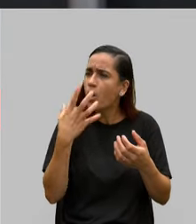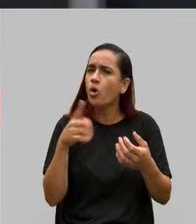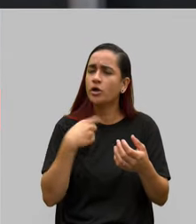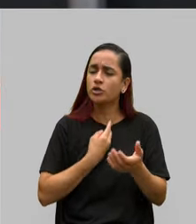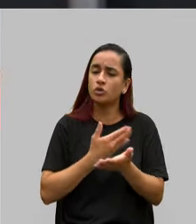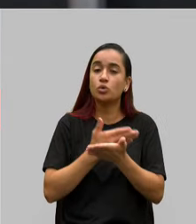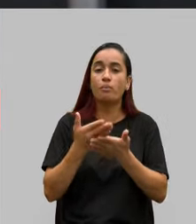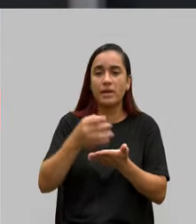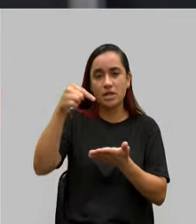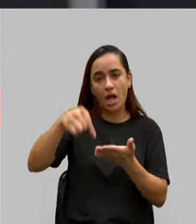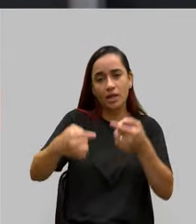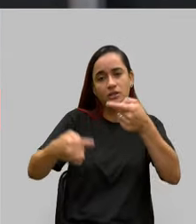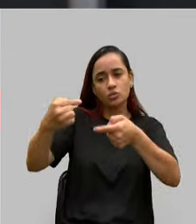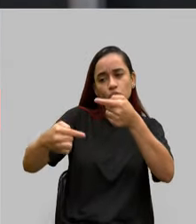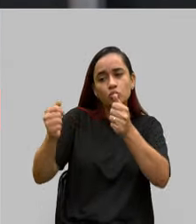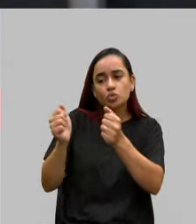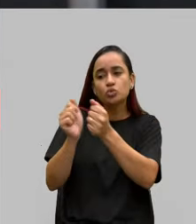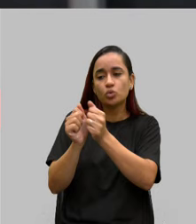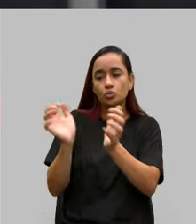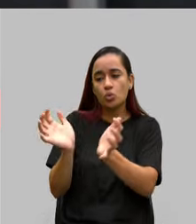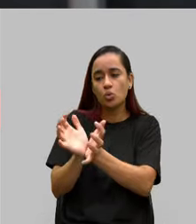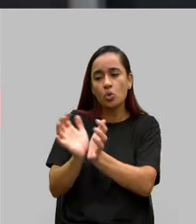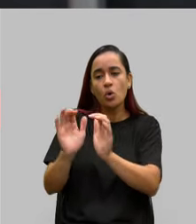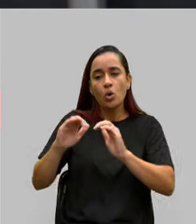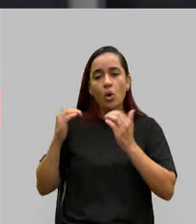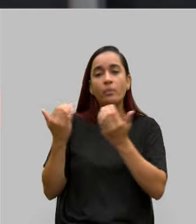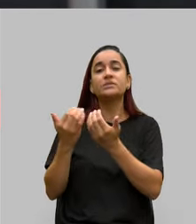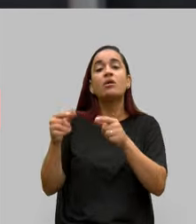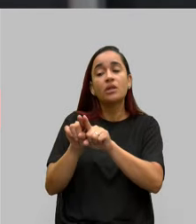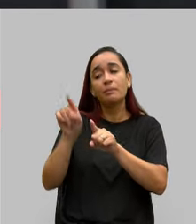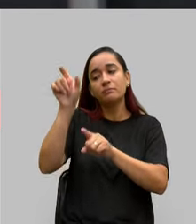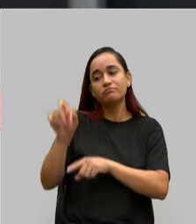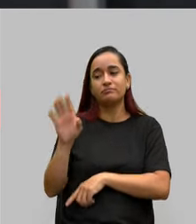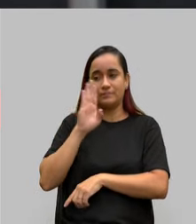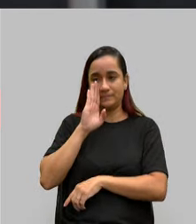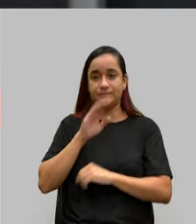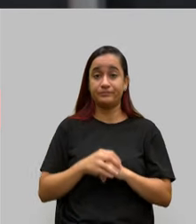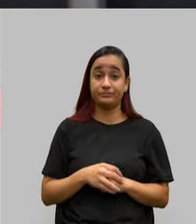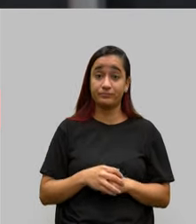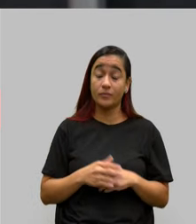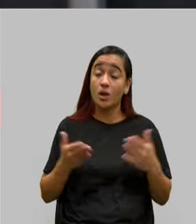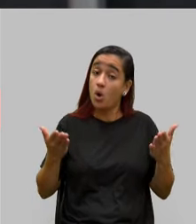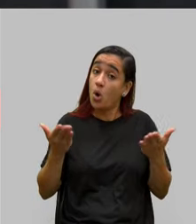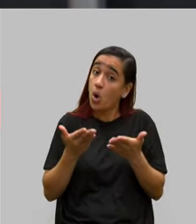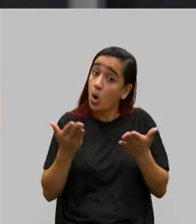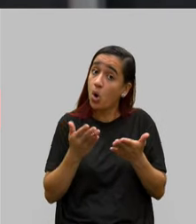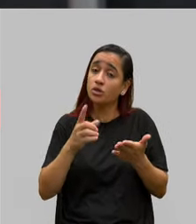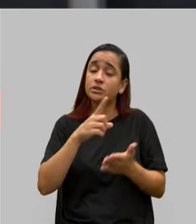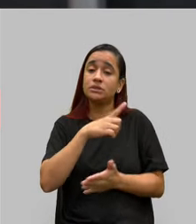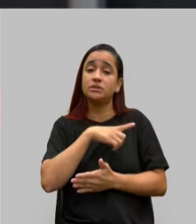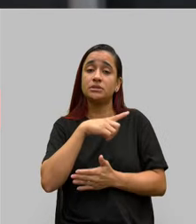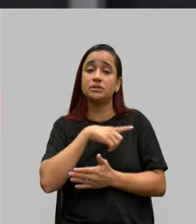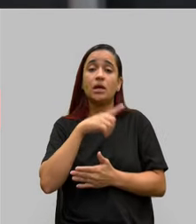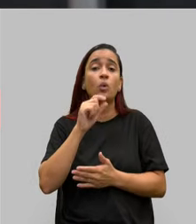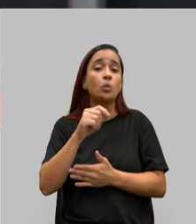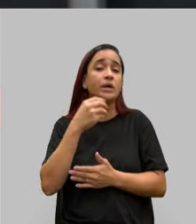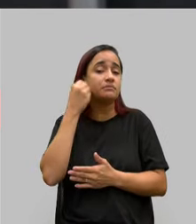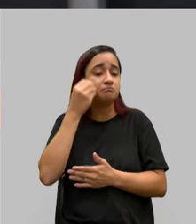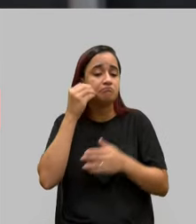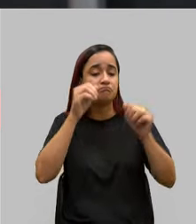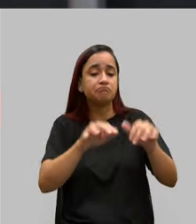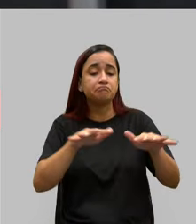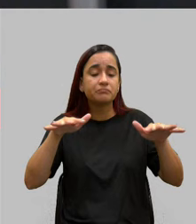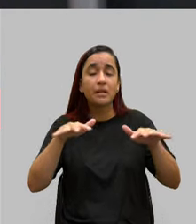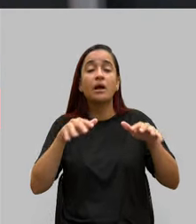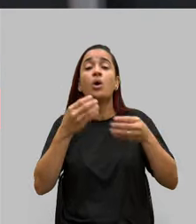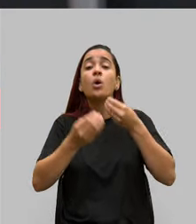essa comissão e por você a gente tem hoje né Eh um cenário eh da da cannabis terapêutica